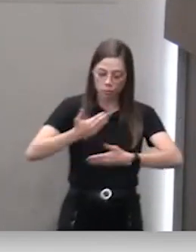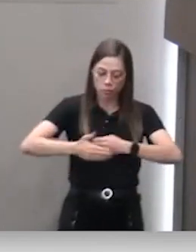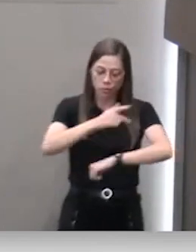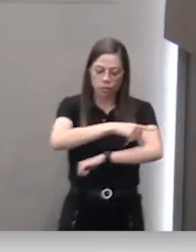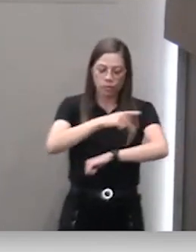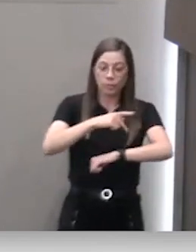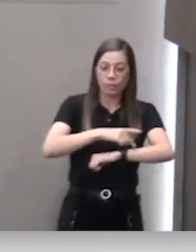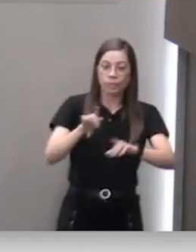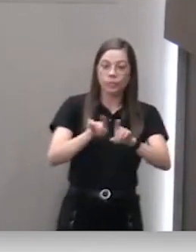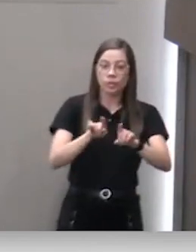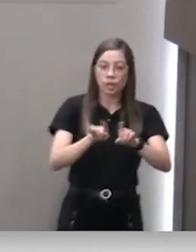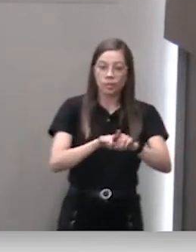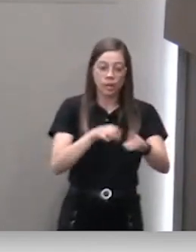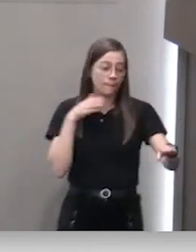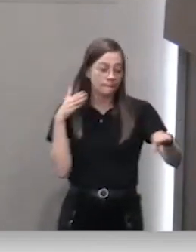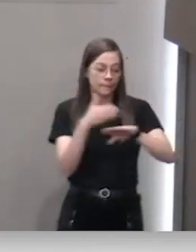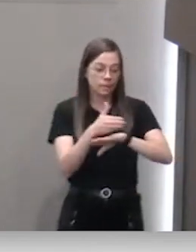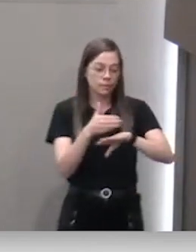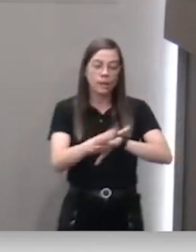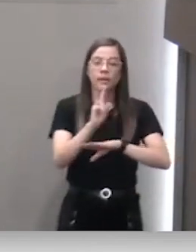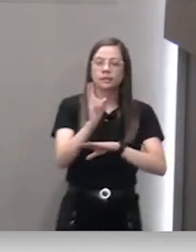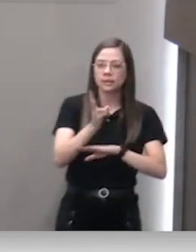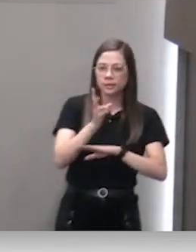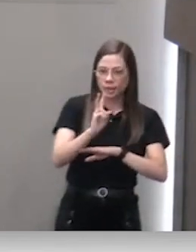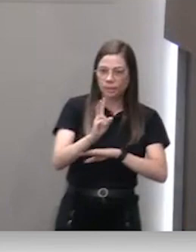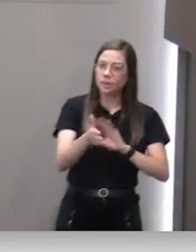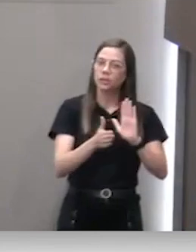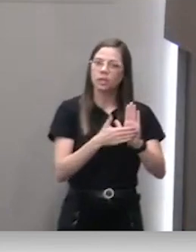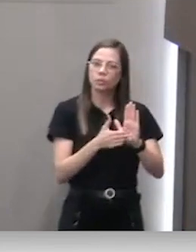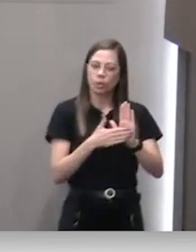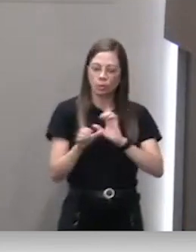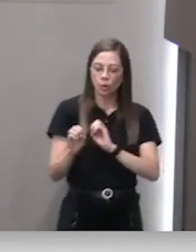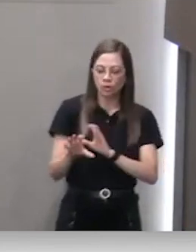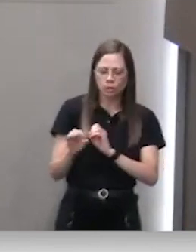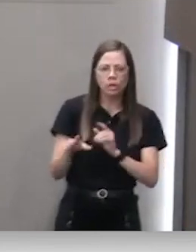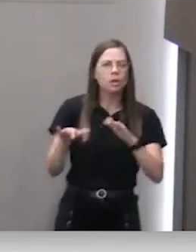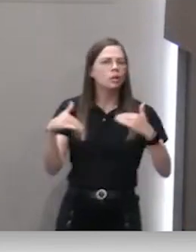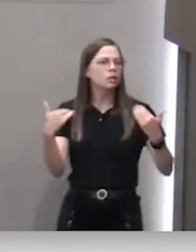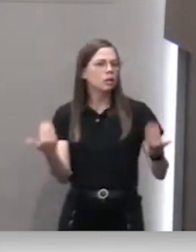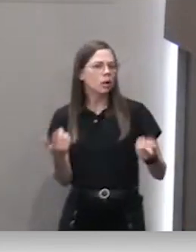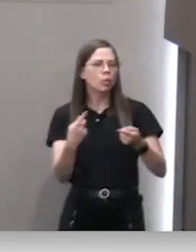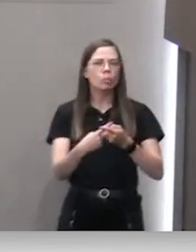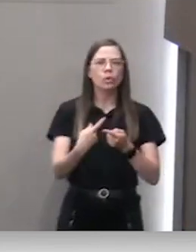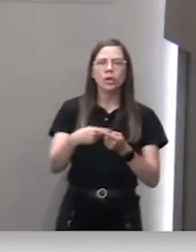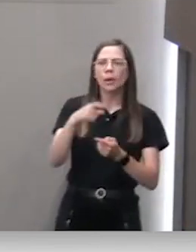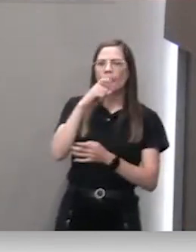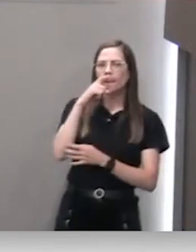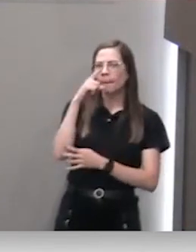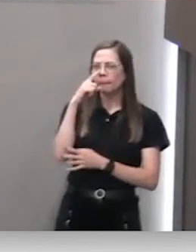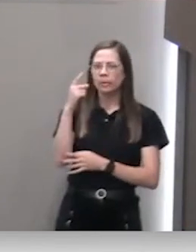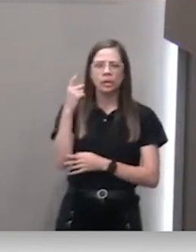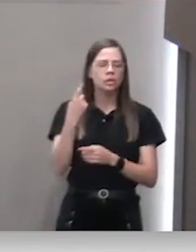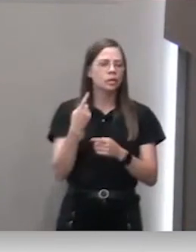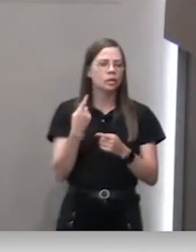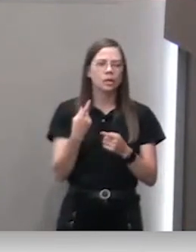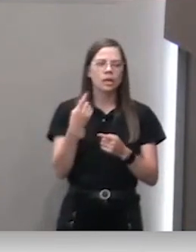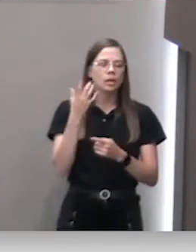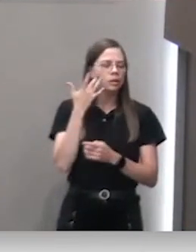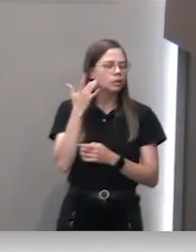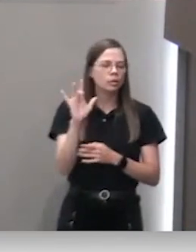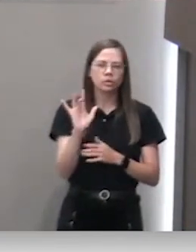das definições das propostas educacionais. Então, por quê? que os pais não podem saber. Por